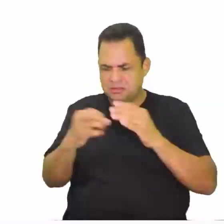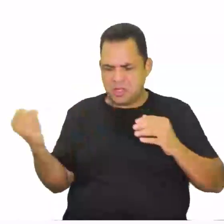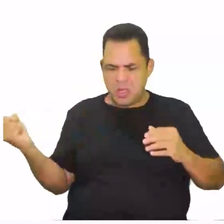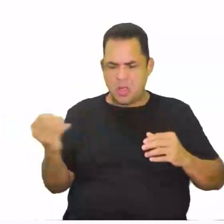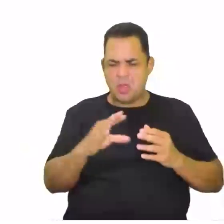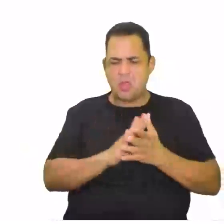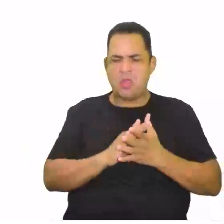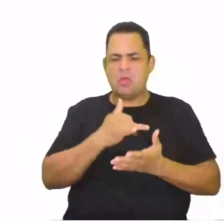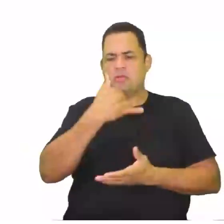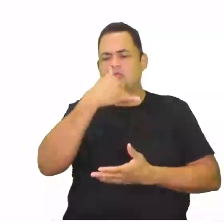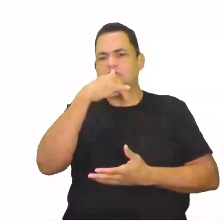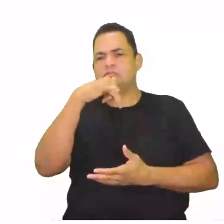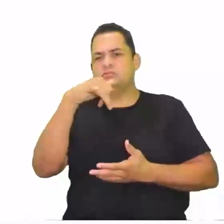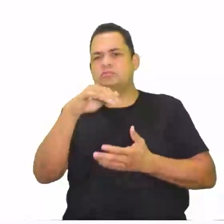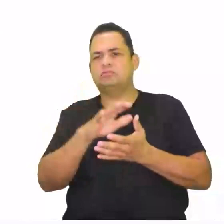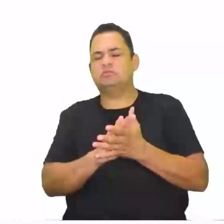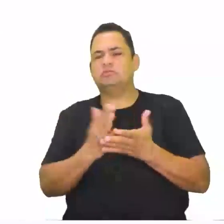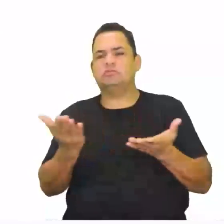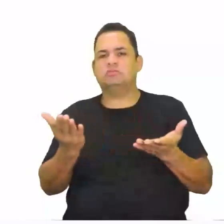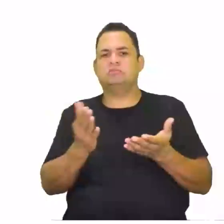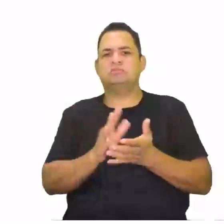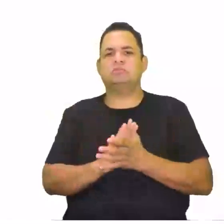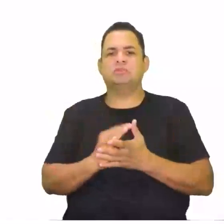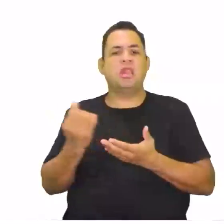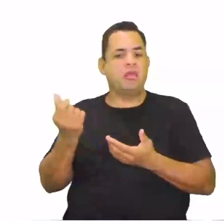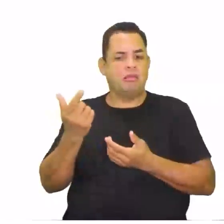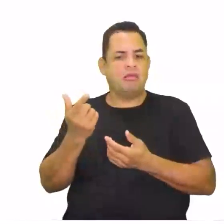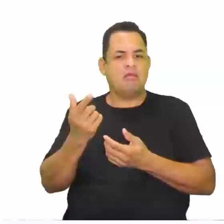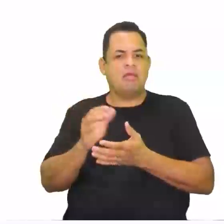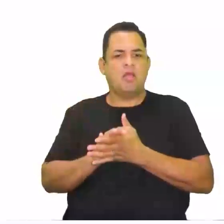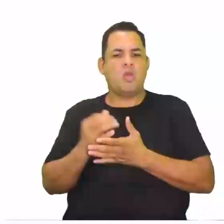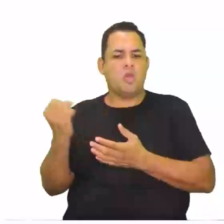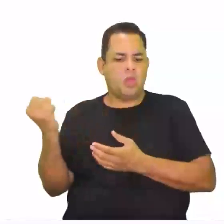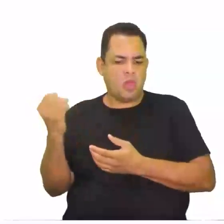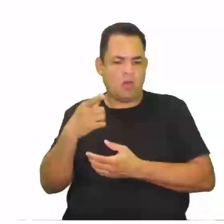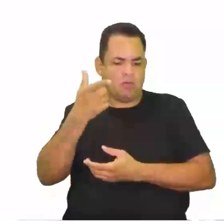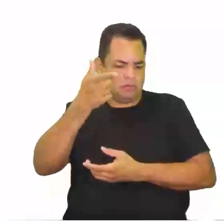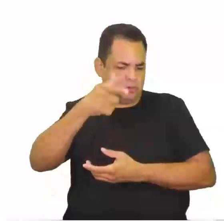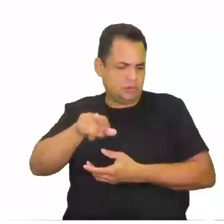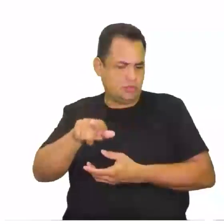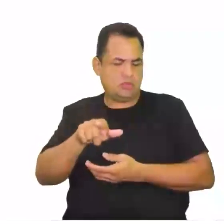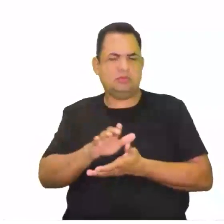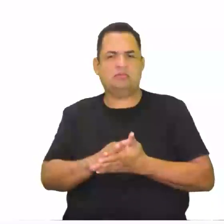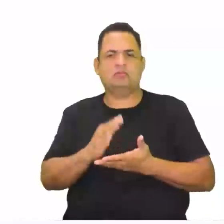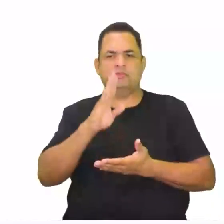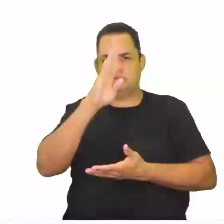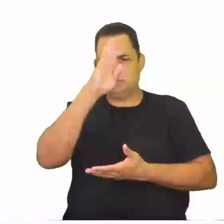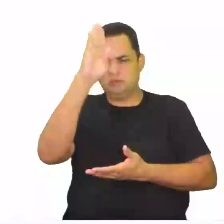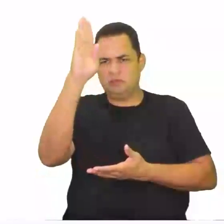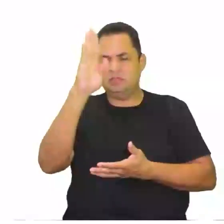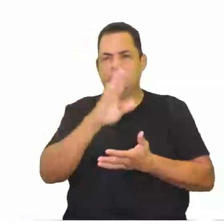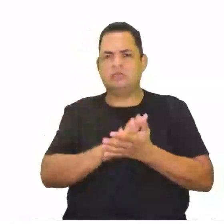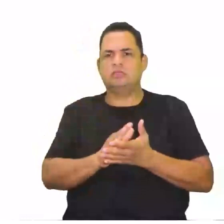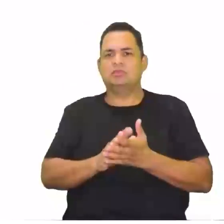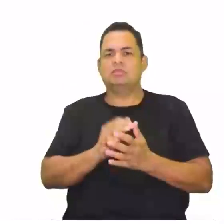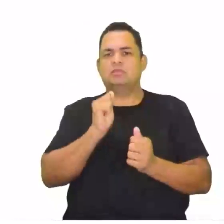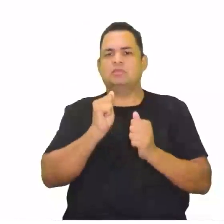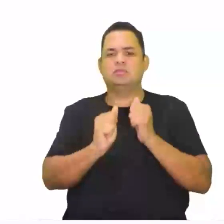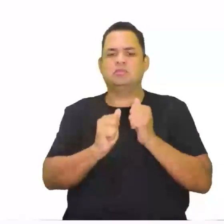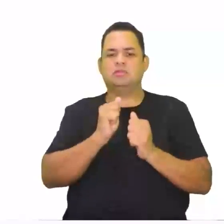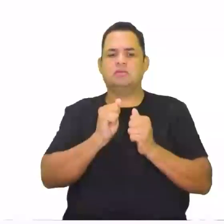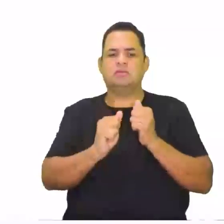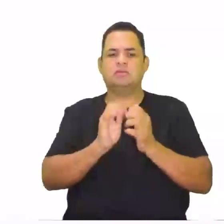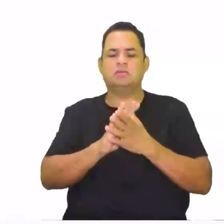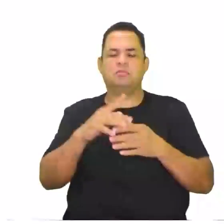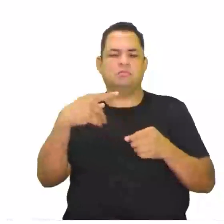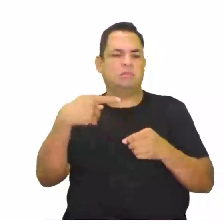de energia, né? Principalmente fontes renováveis, já que o petróleo e o carvão mineral, eles não são